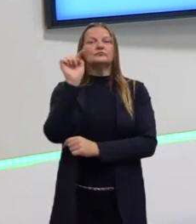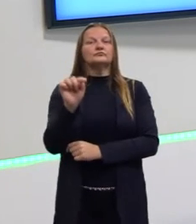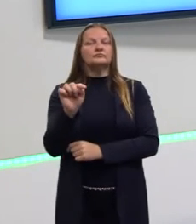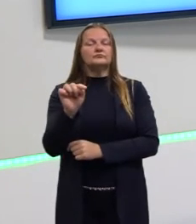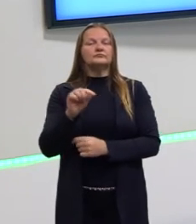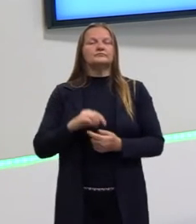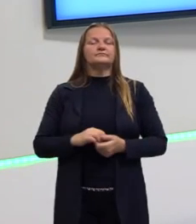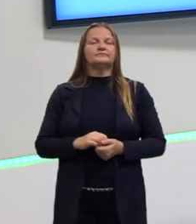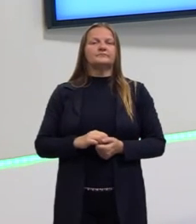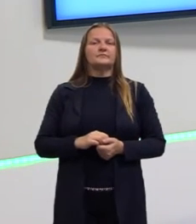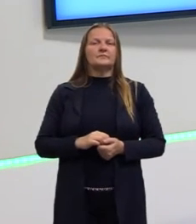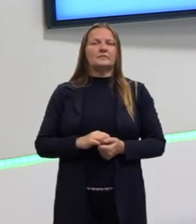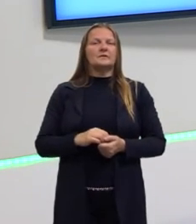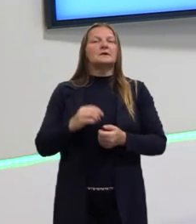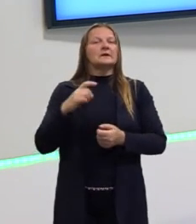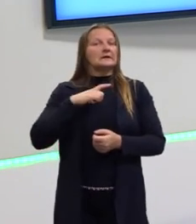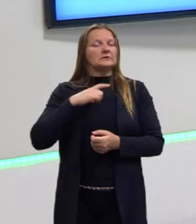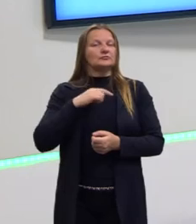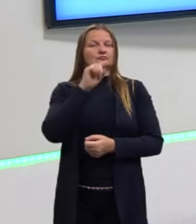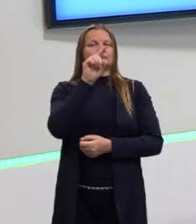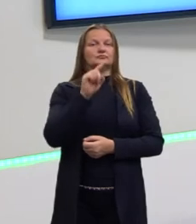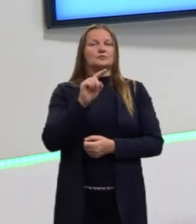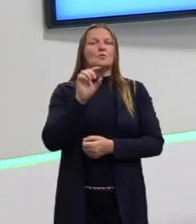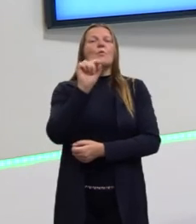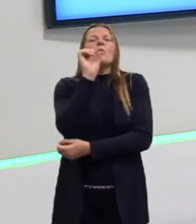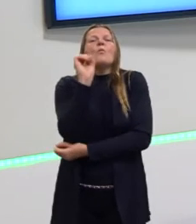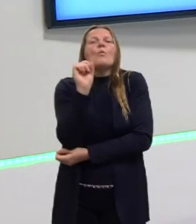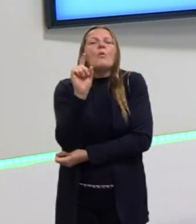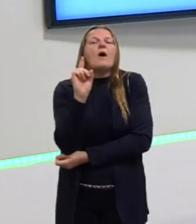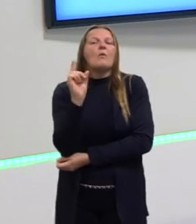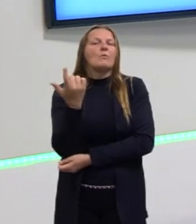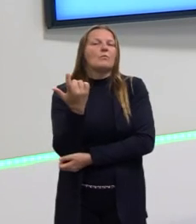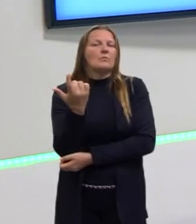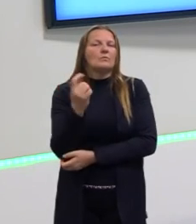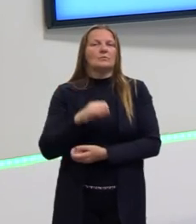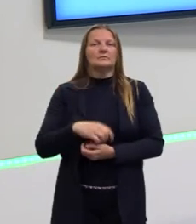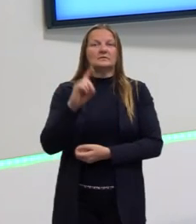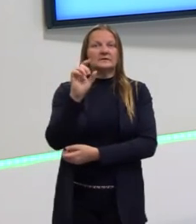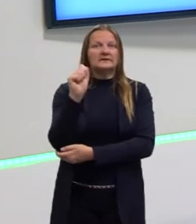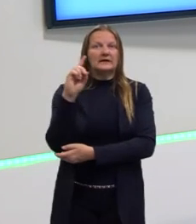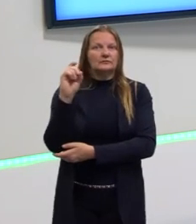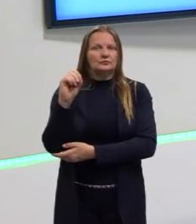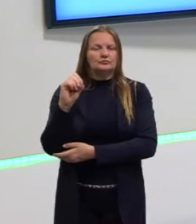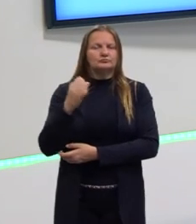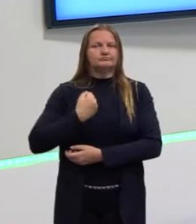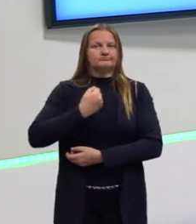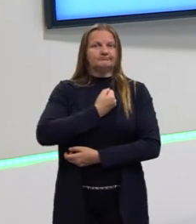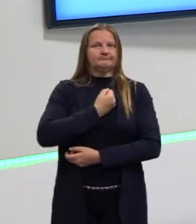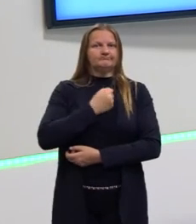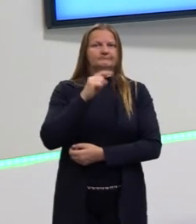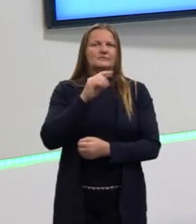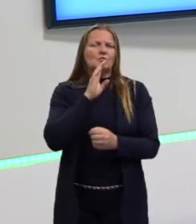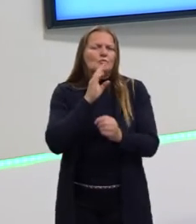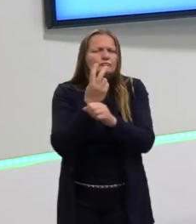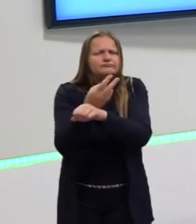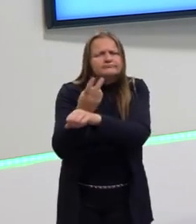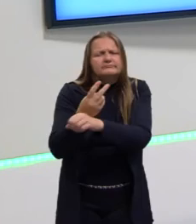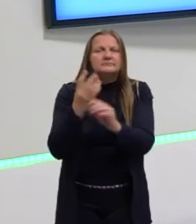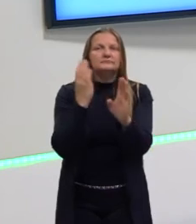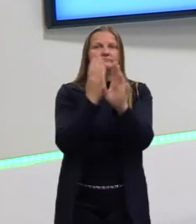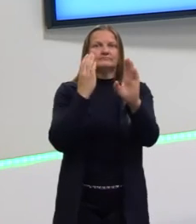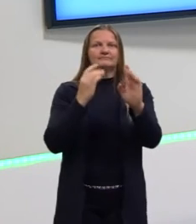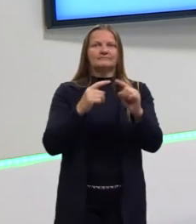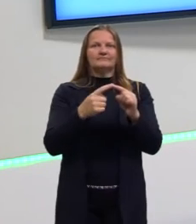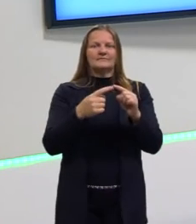representa um dado numérico desconhecido então quando nós temos uma variável presente na nossa Matriz nós